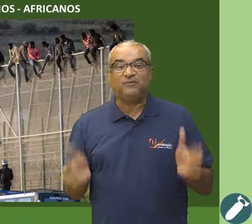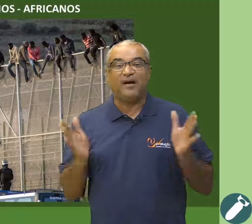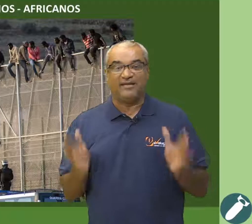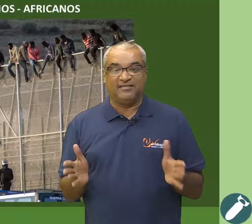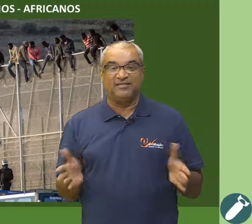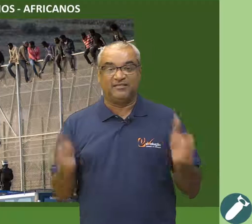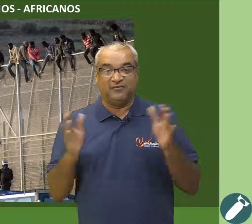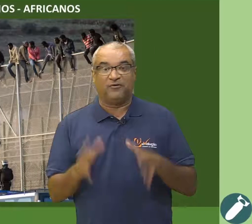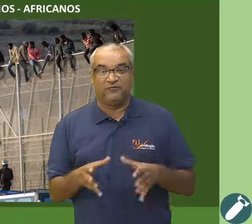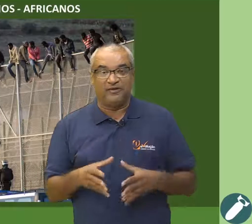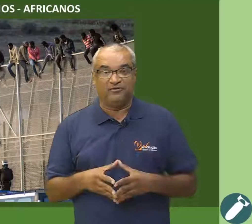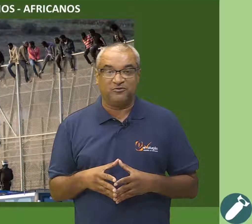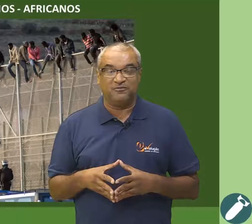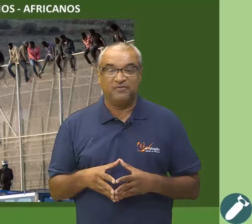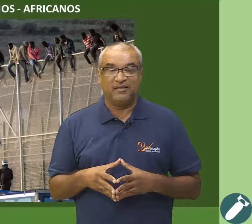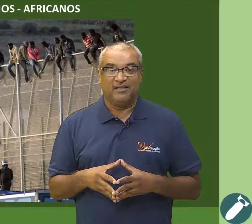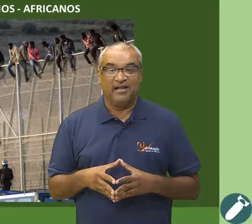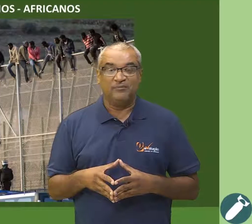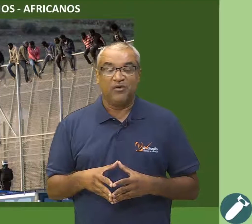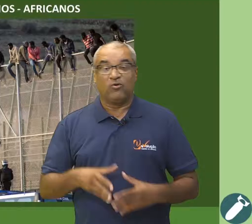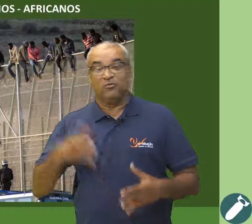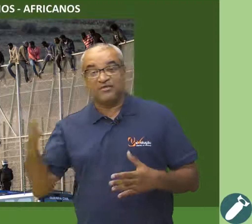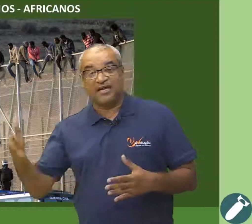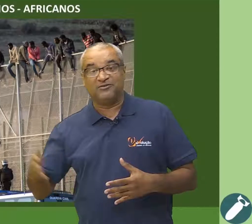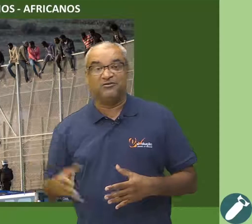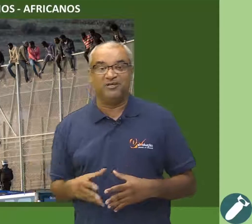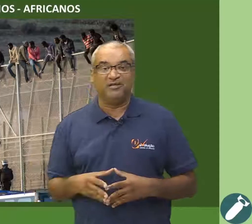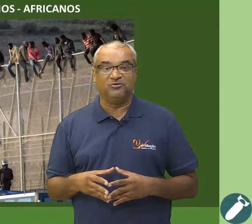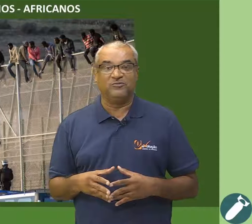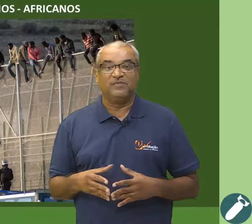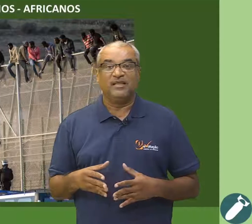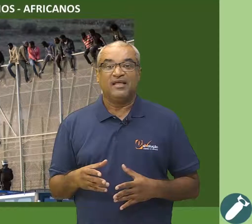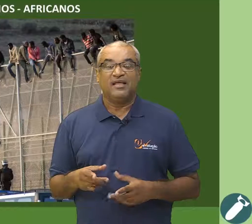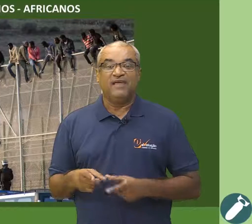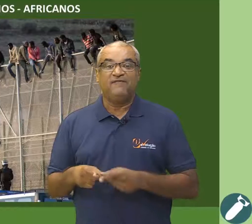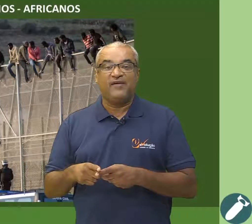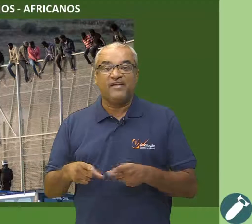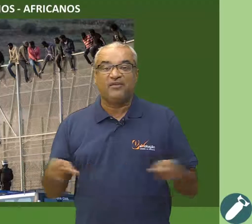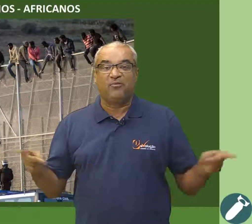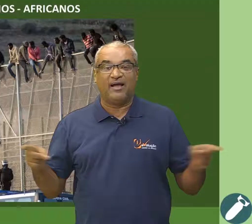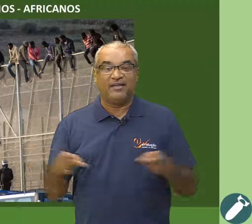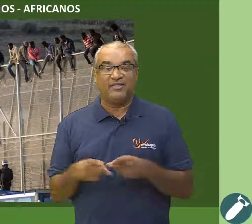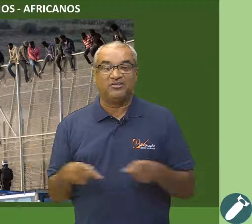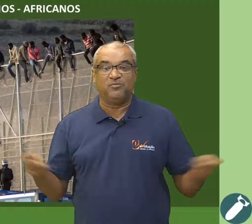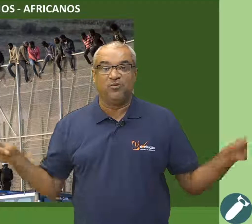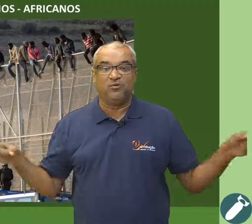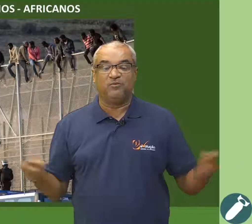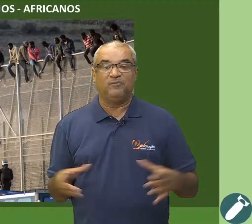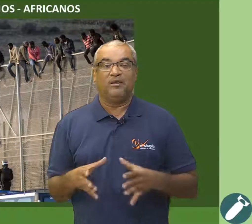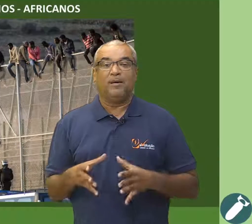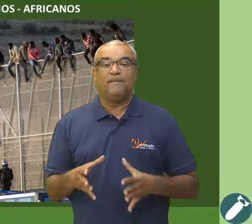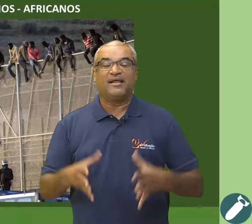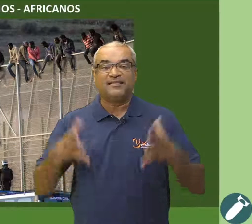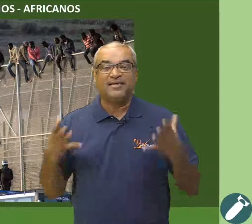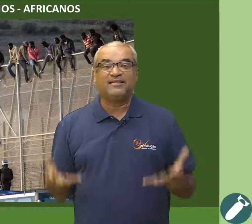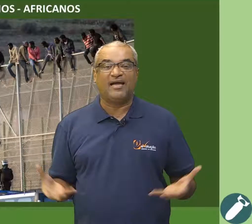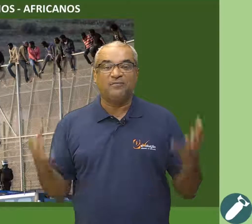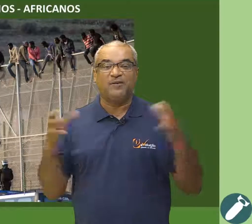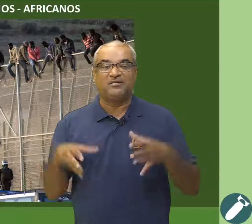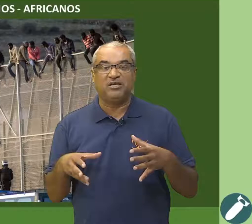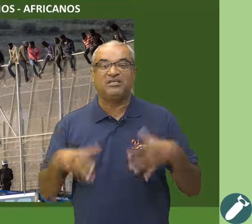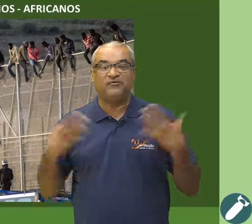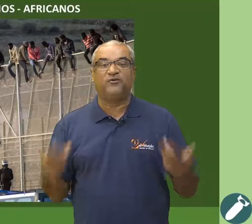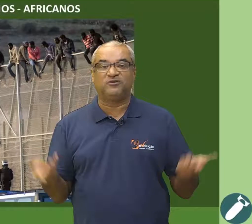Aliás, os países desenvolvidos, né, como Estados Unidos, inventam uma linha de muro para